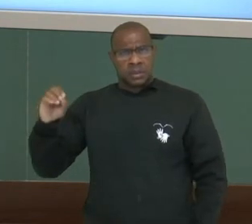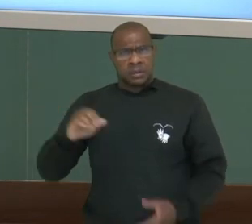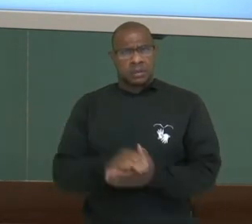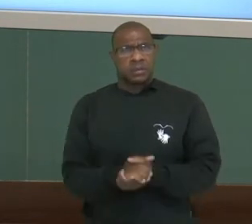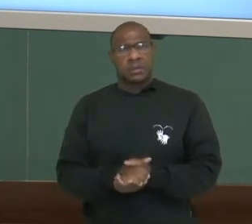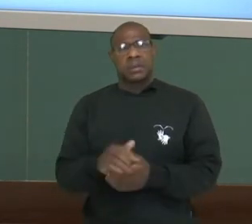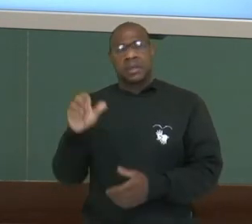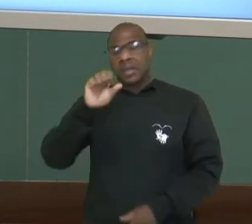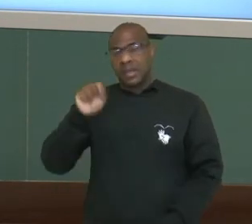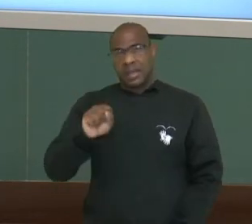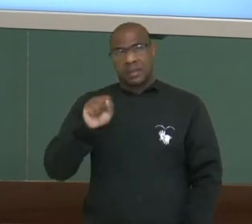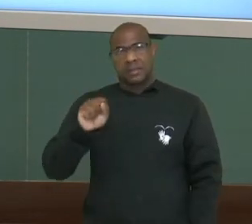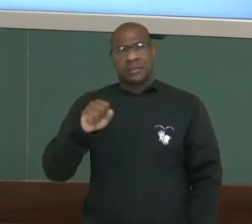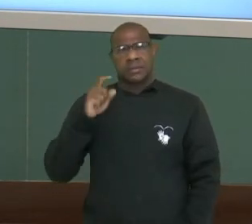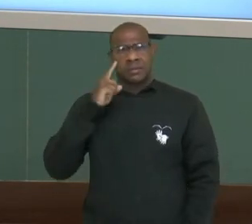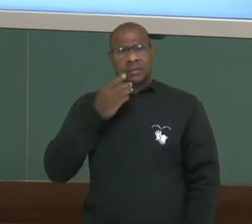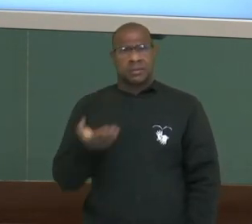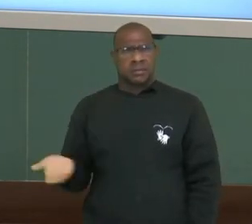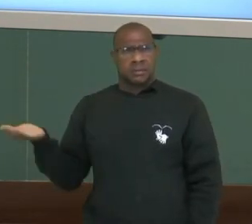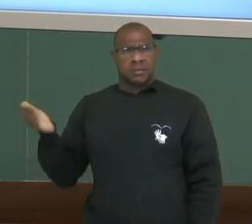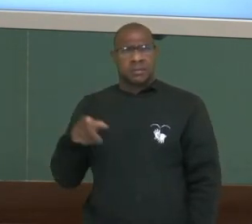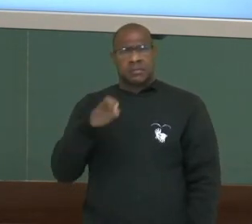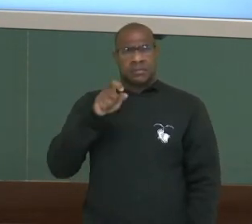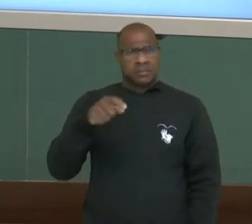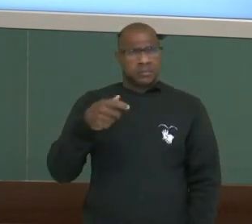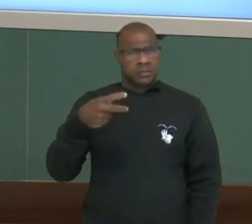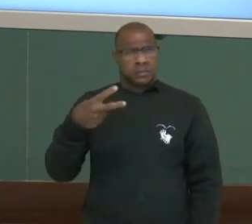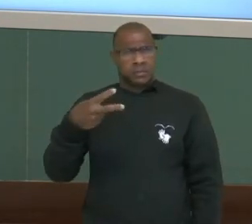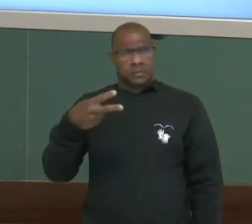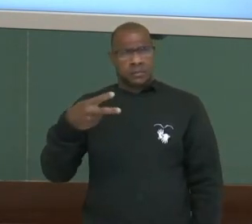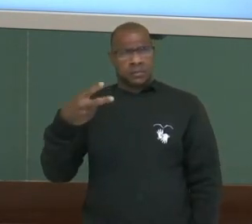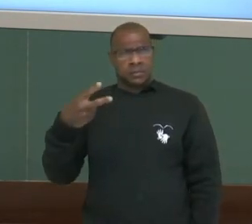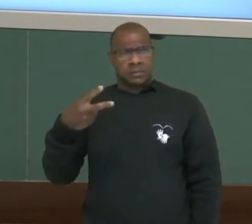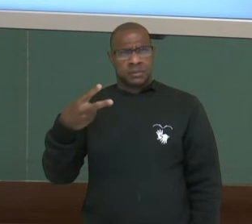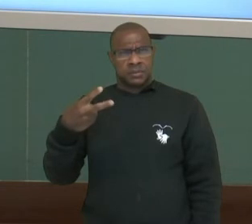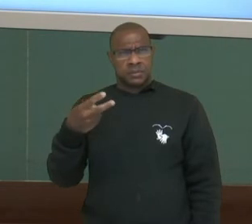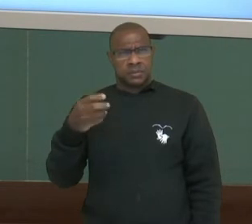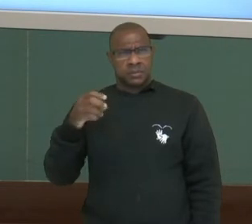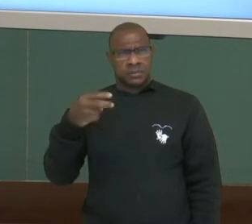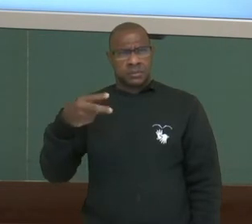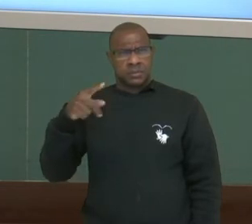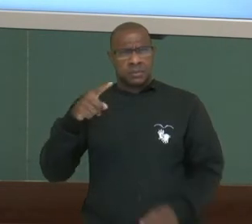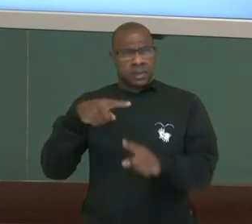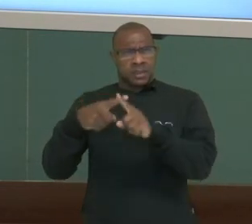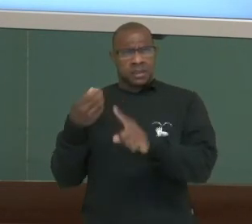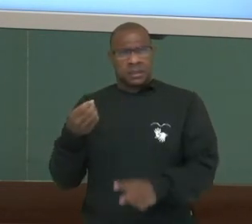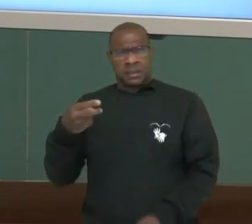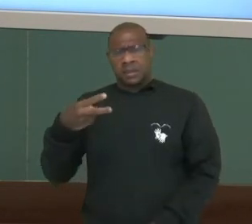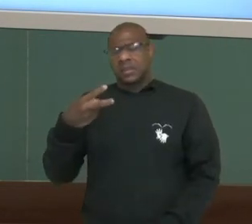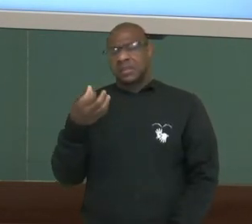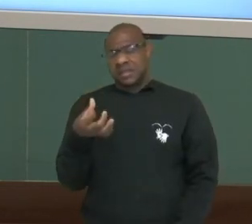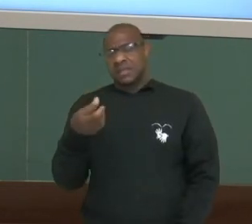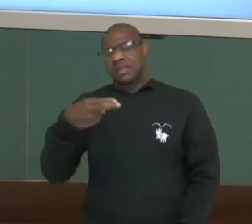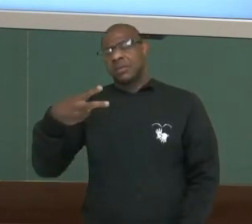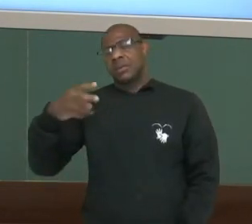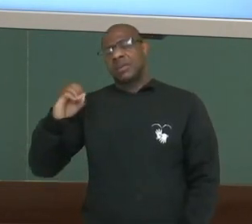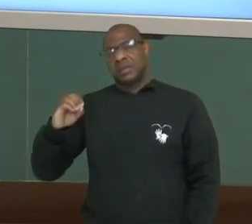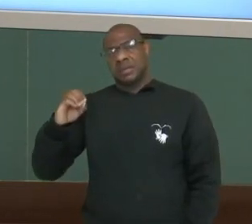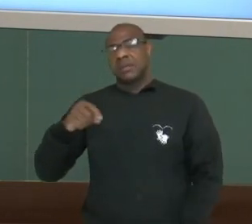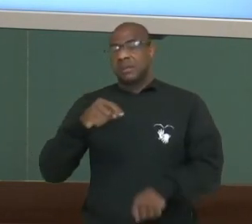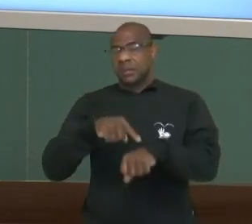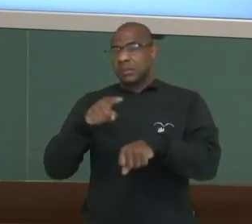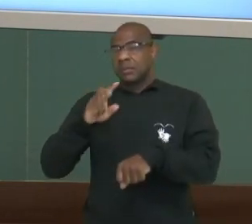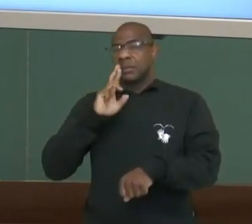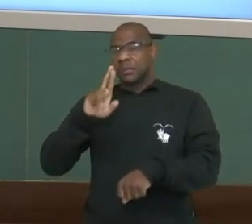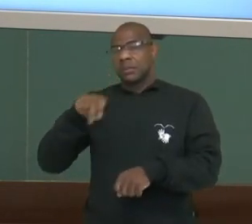da equação x menos 2y mais 6 igual a zero são perpendiculares. Vou dar um tempinho para vocês conferirem e